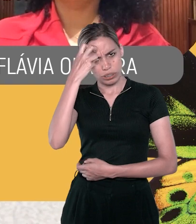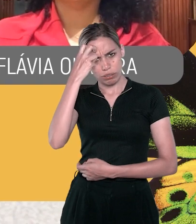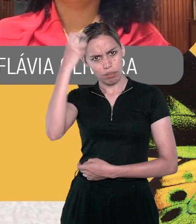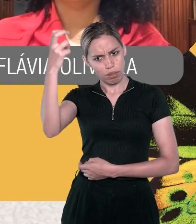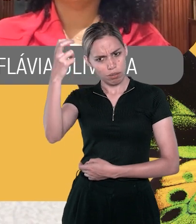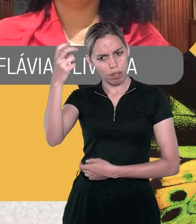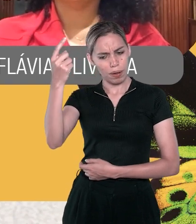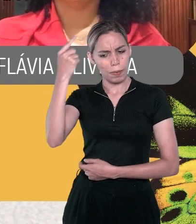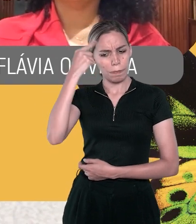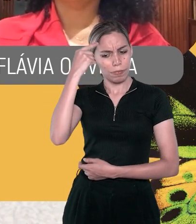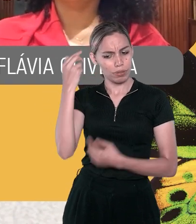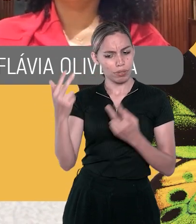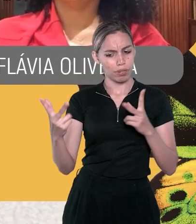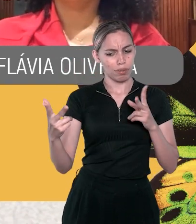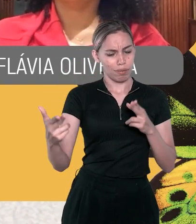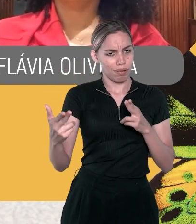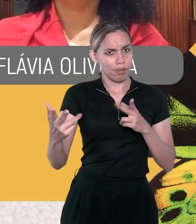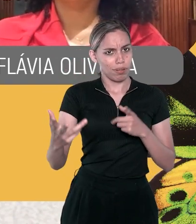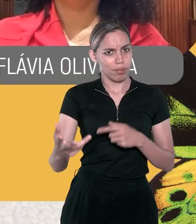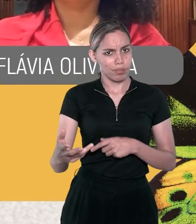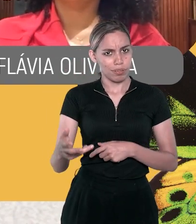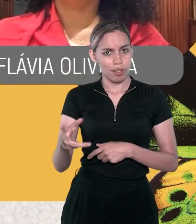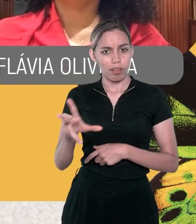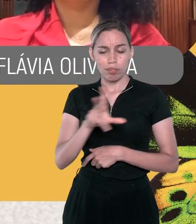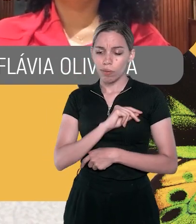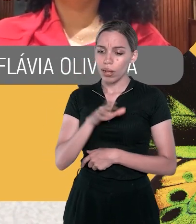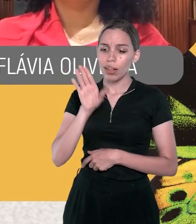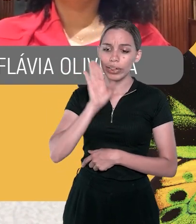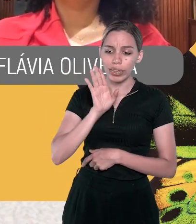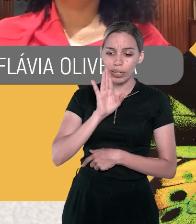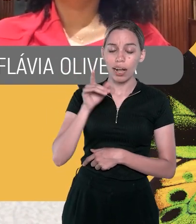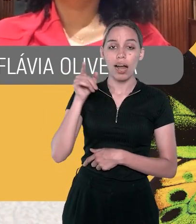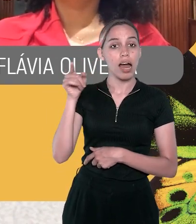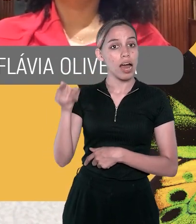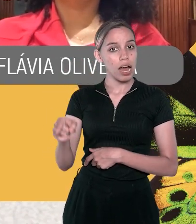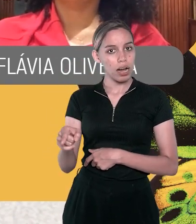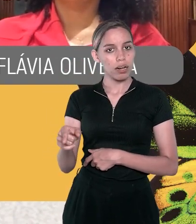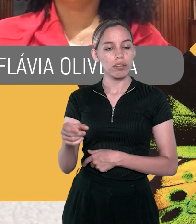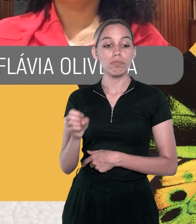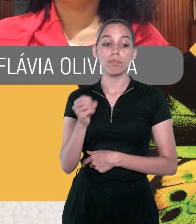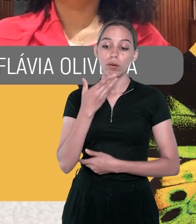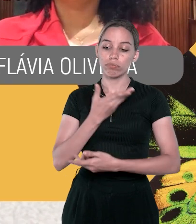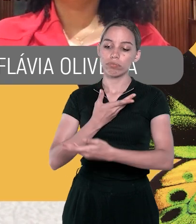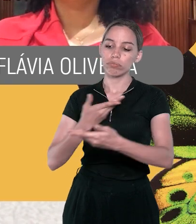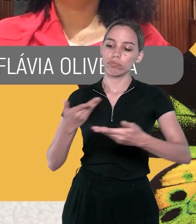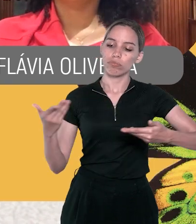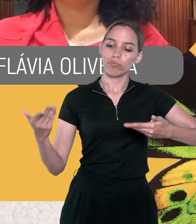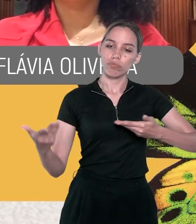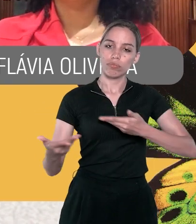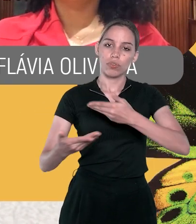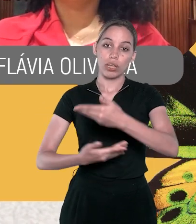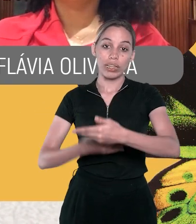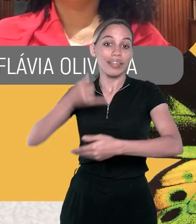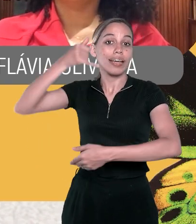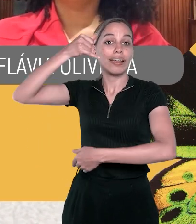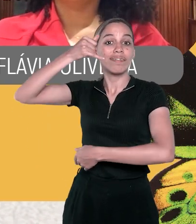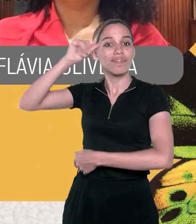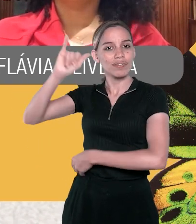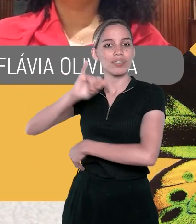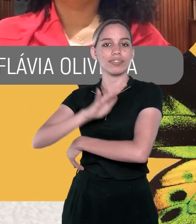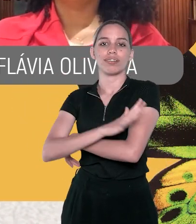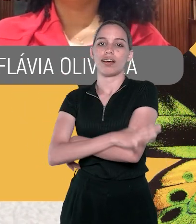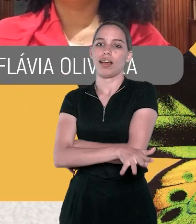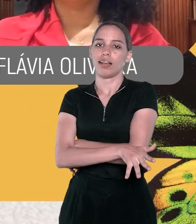como eu, né? Quer dizer, nossa, que insight legal. Quer dizer, essa convivência é que acaba com o racismo, é a